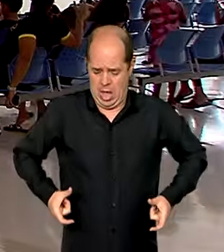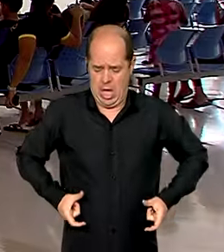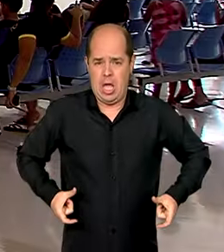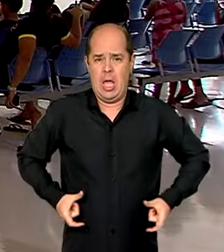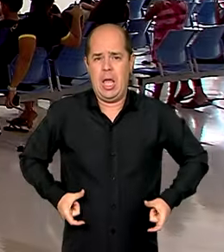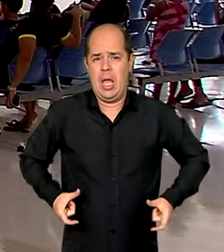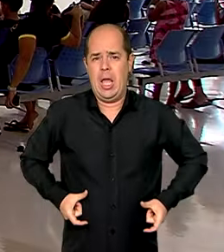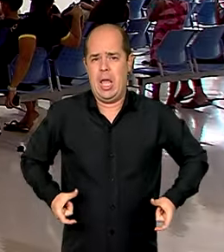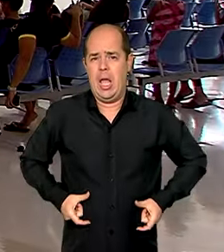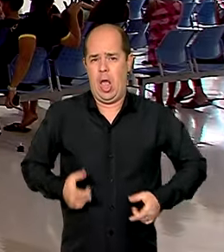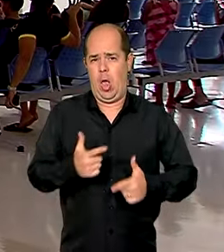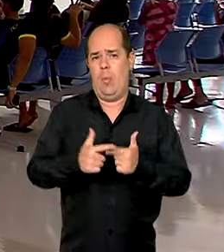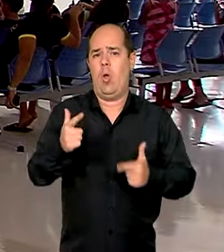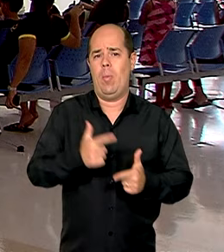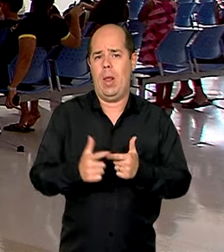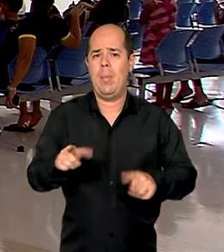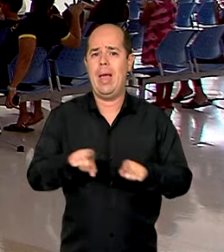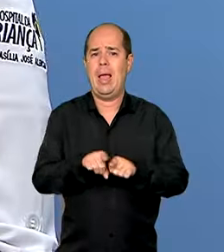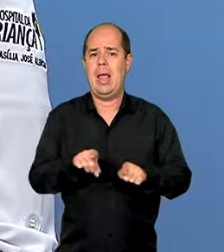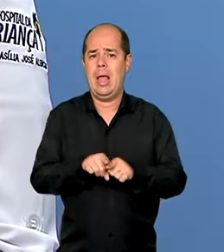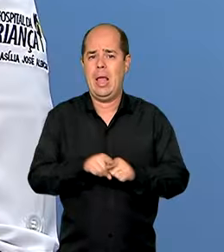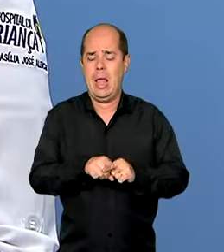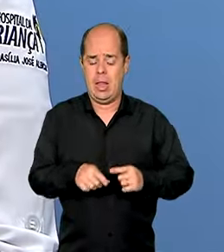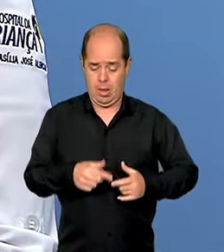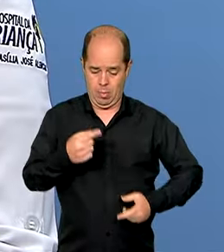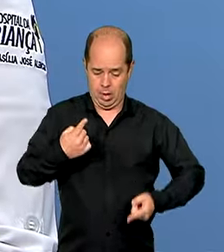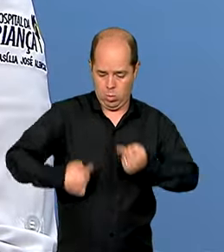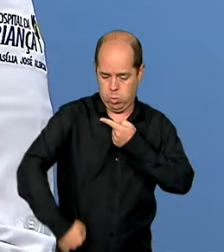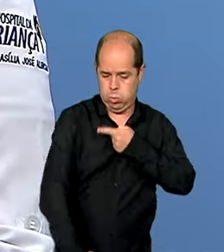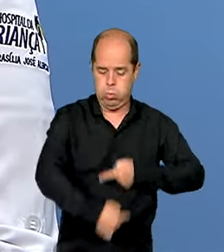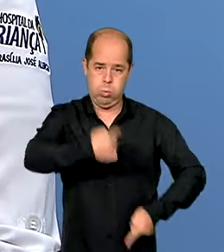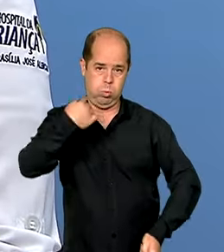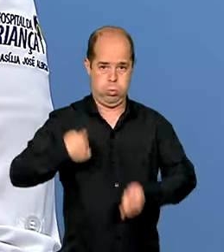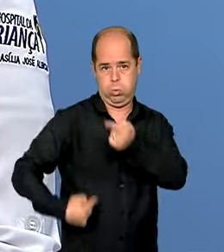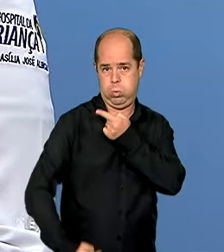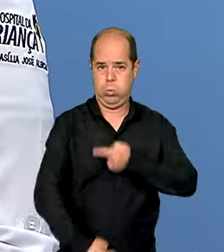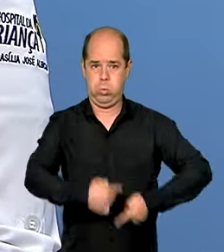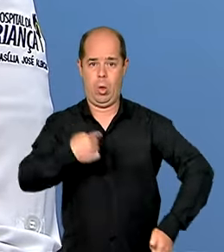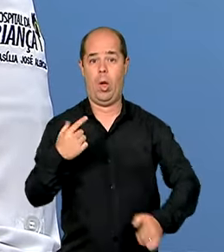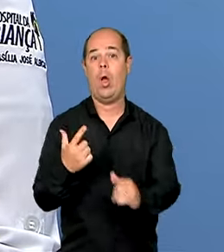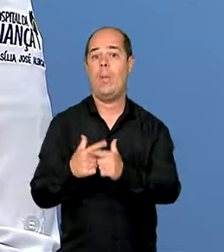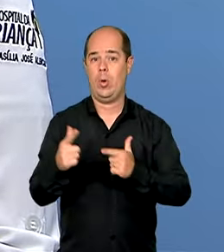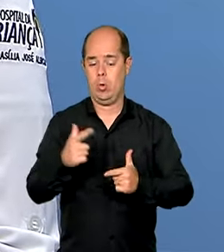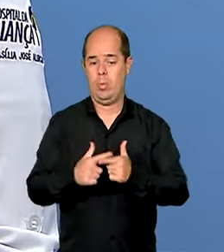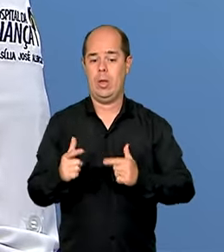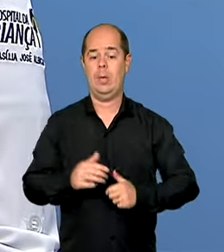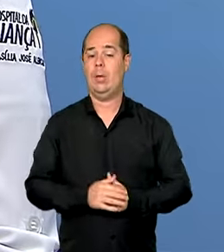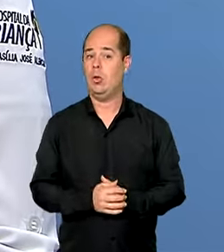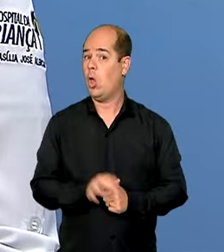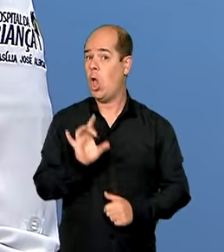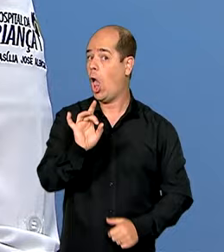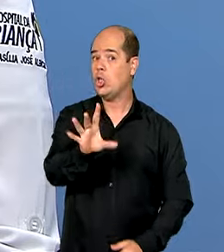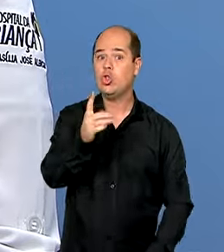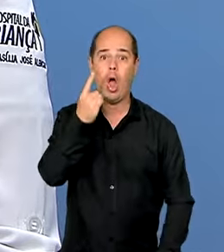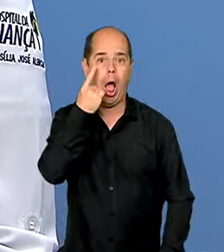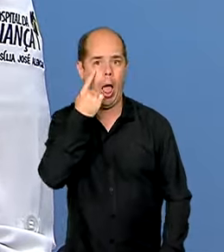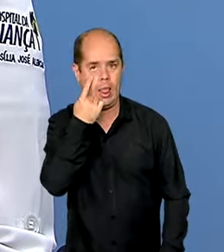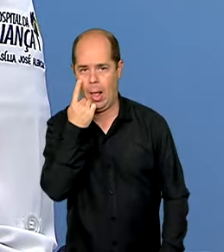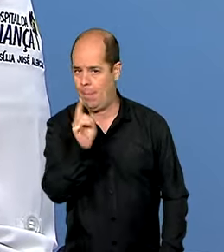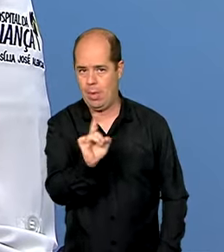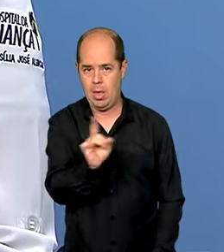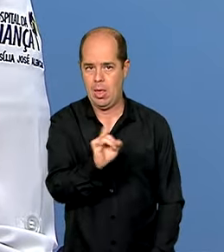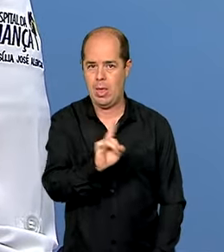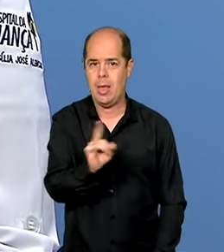acidentes vasculares e encefálico. Não é só uma anemia que tem, é na realidade uma doença, porque afeta outros órgãos,